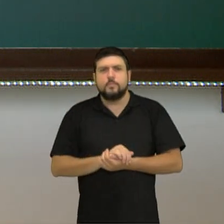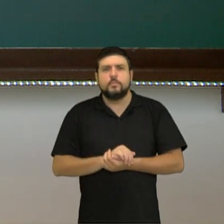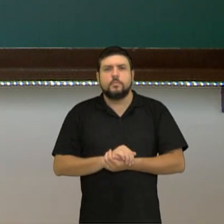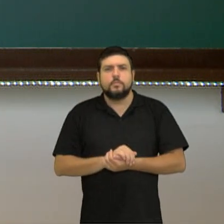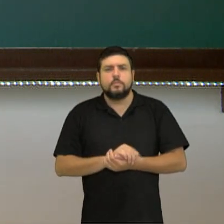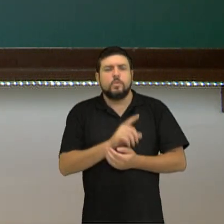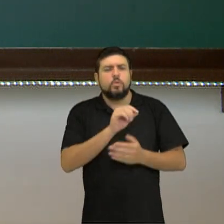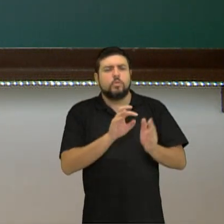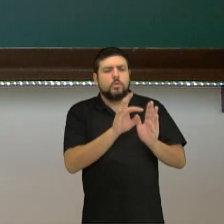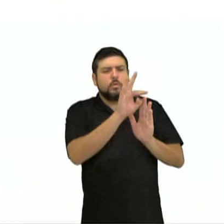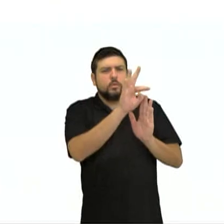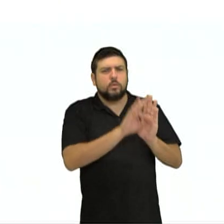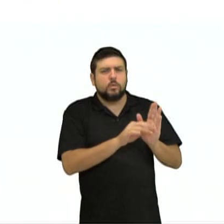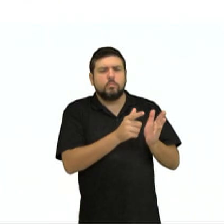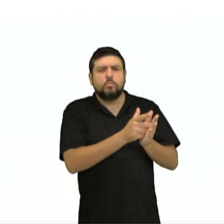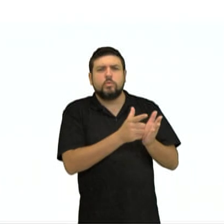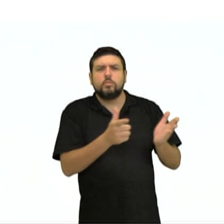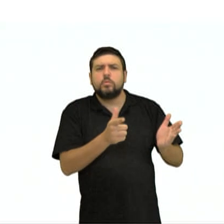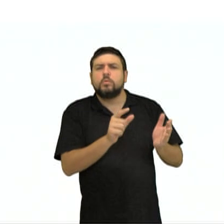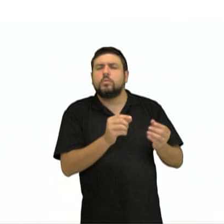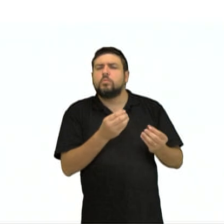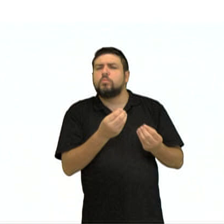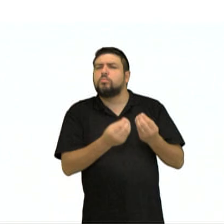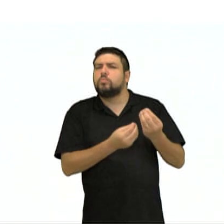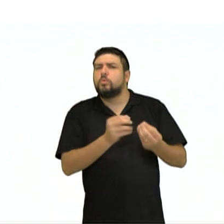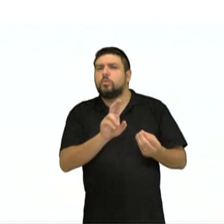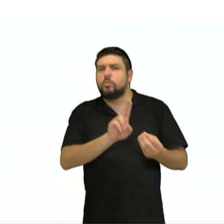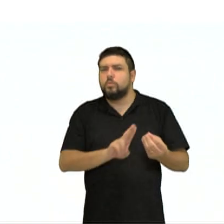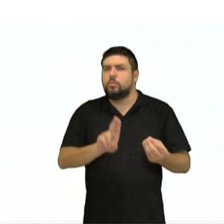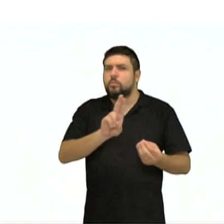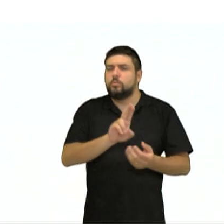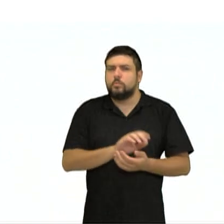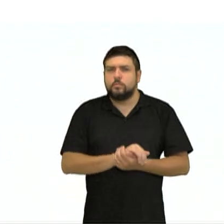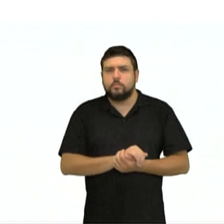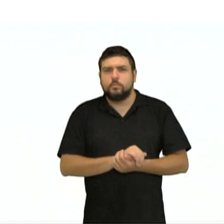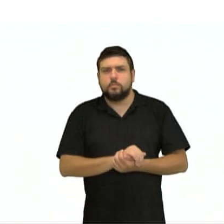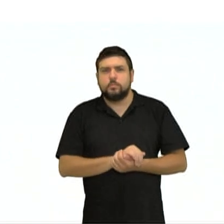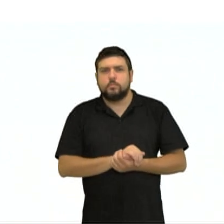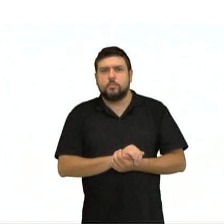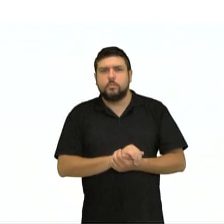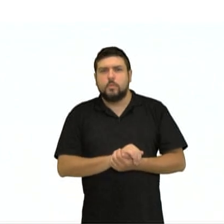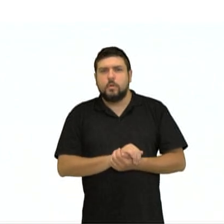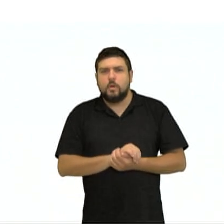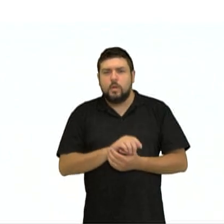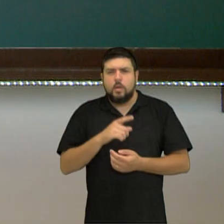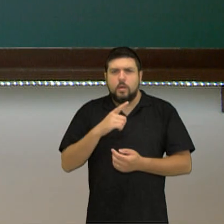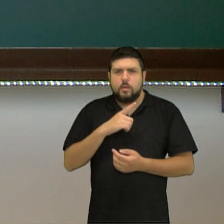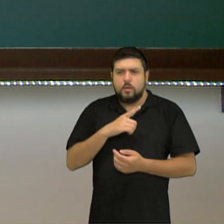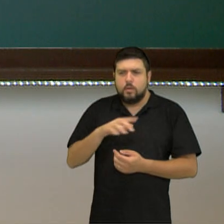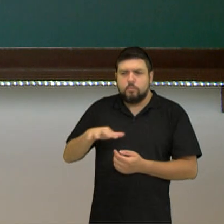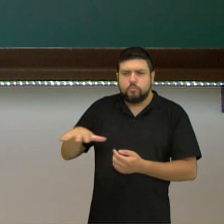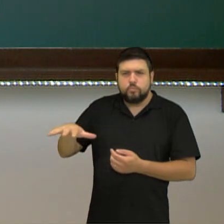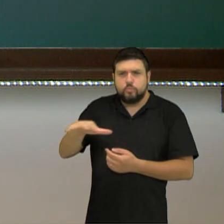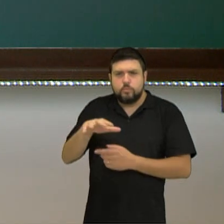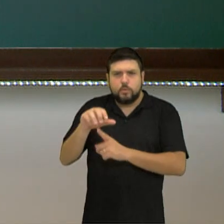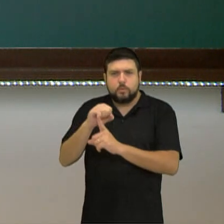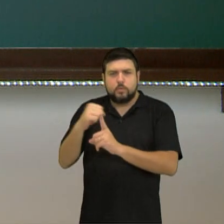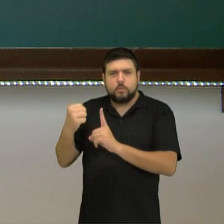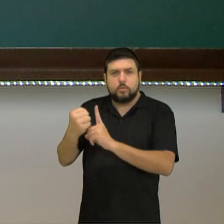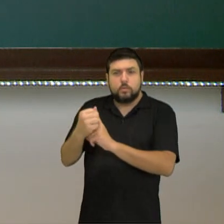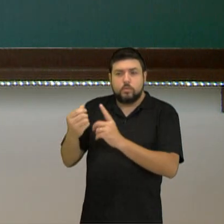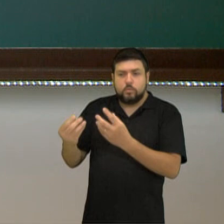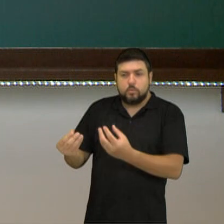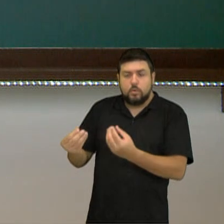textos jornalísticos e para que servem? Os textos jornalísticos circulam na sociedade para trazer até nós